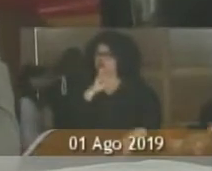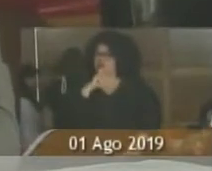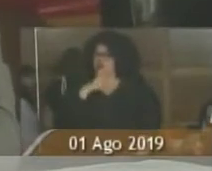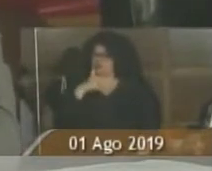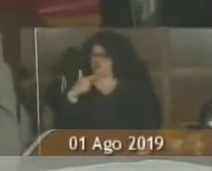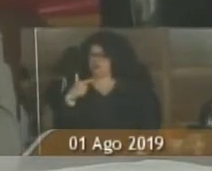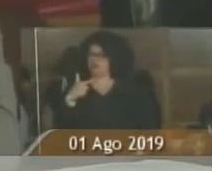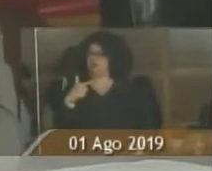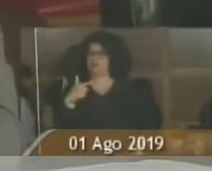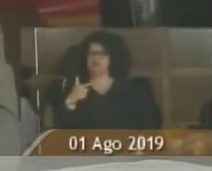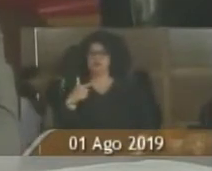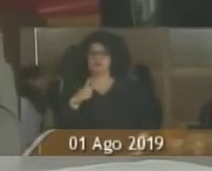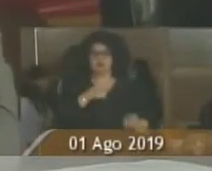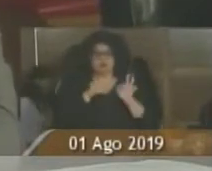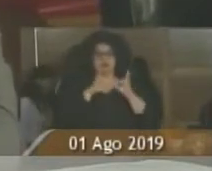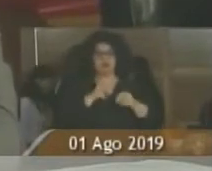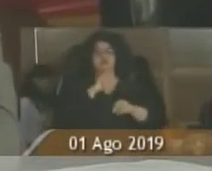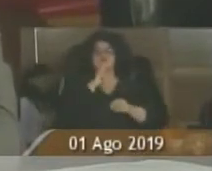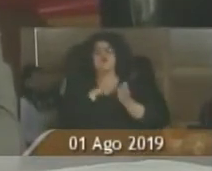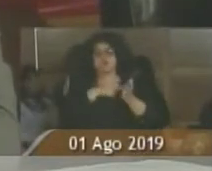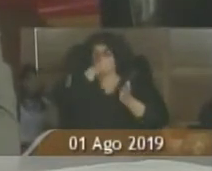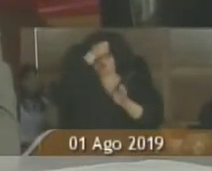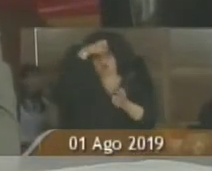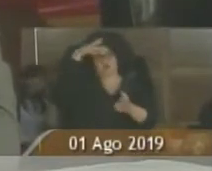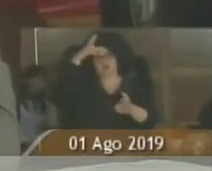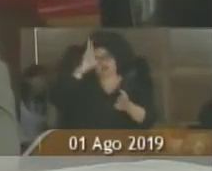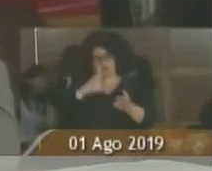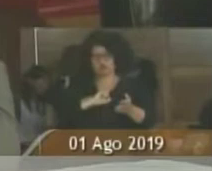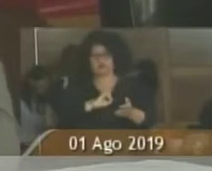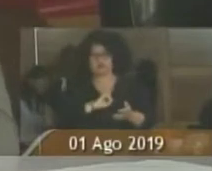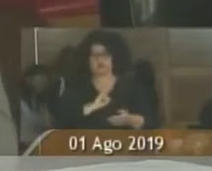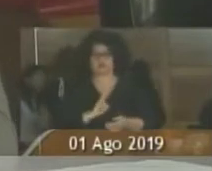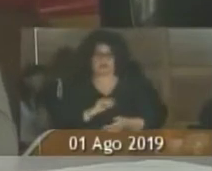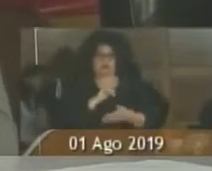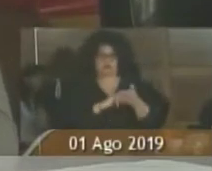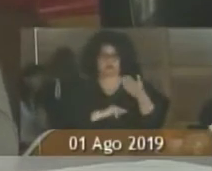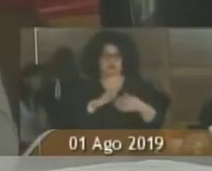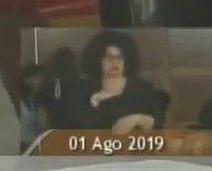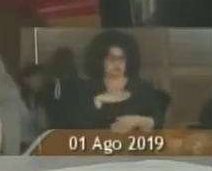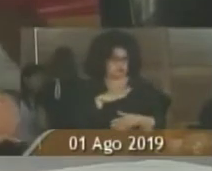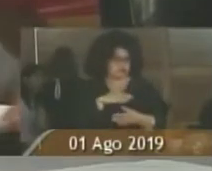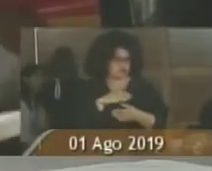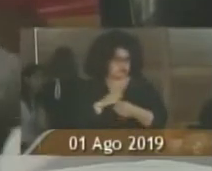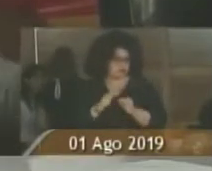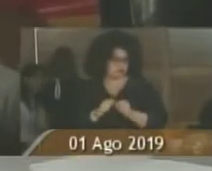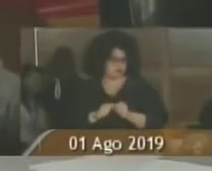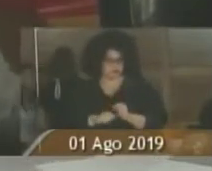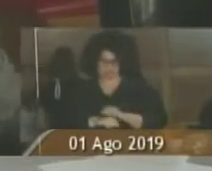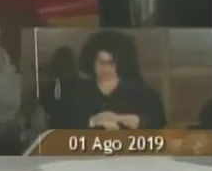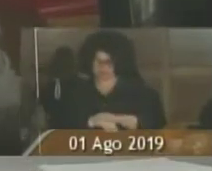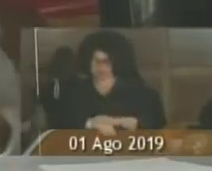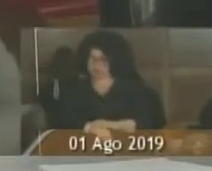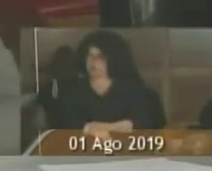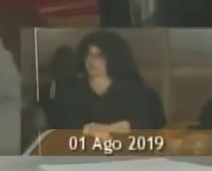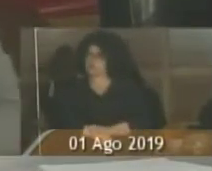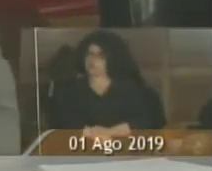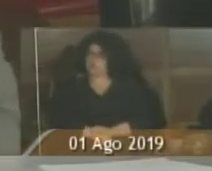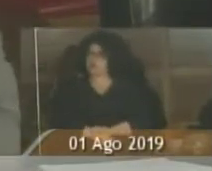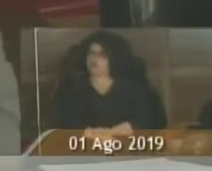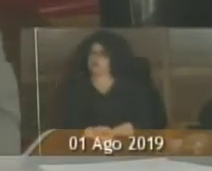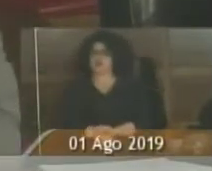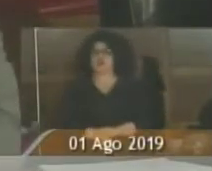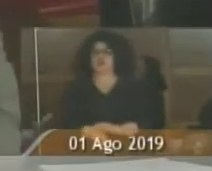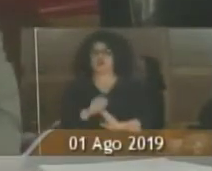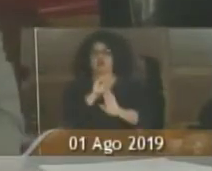522. Todos eles no prefeito municipal, em resposta às indicações e requerimentos do vereador Zé Augusto.